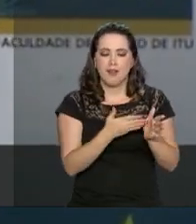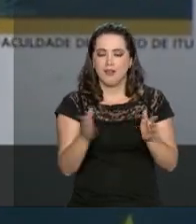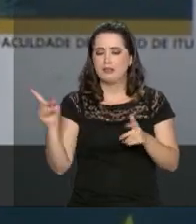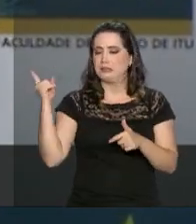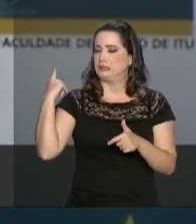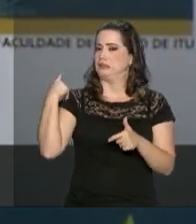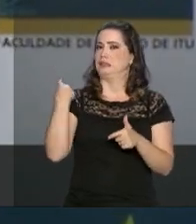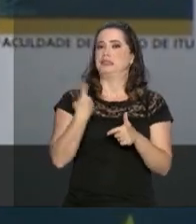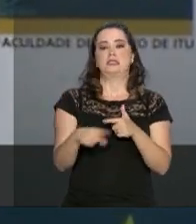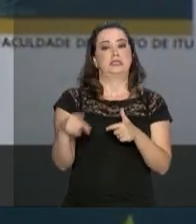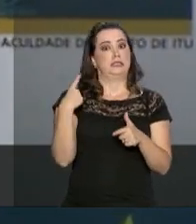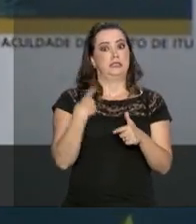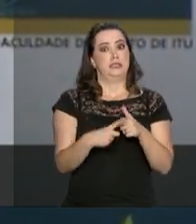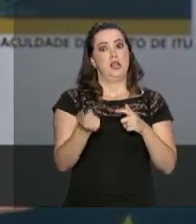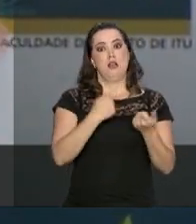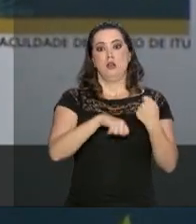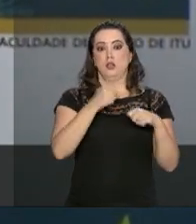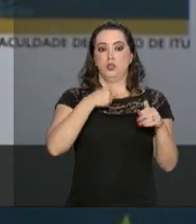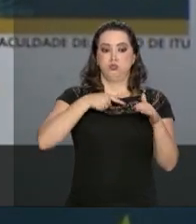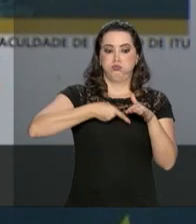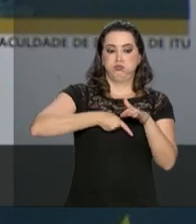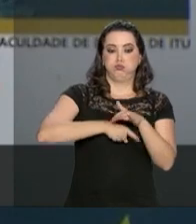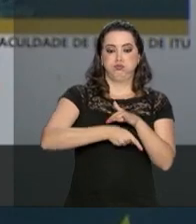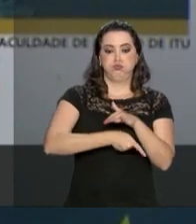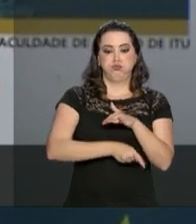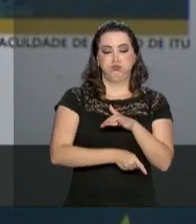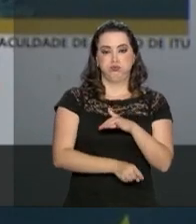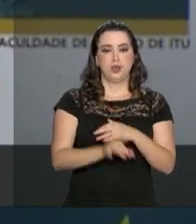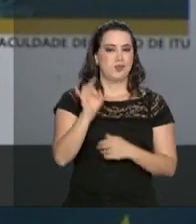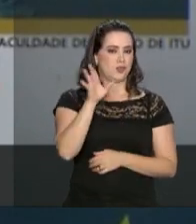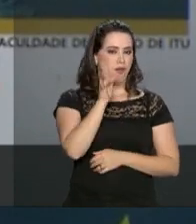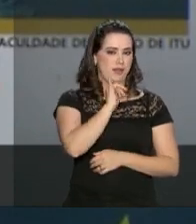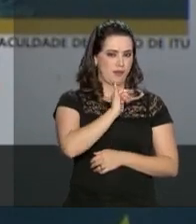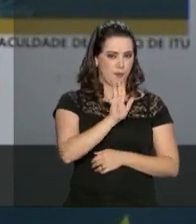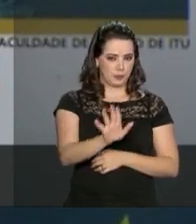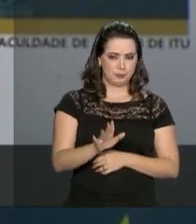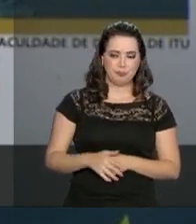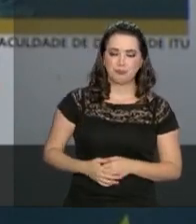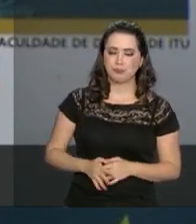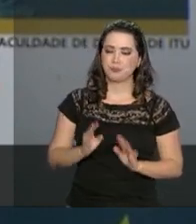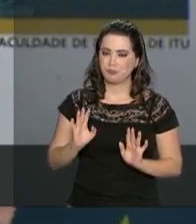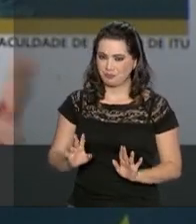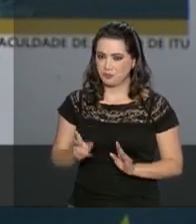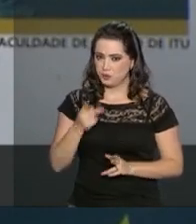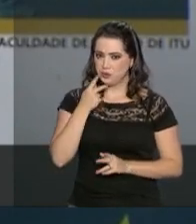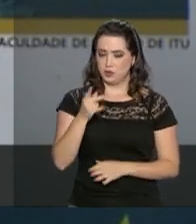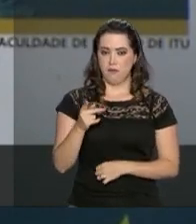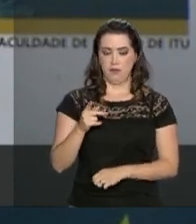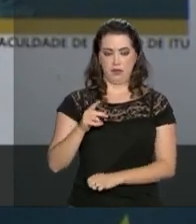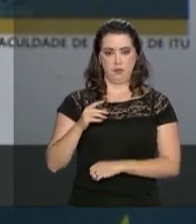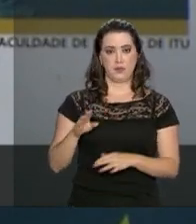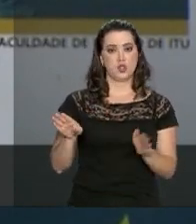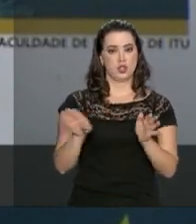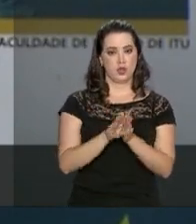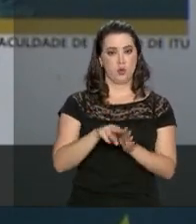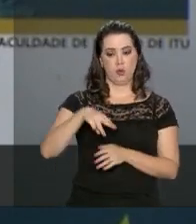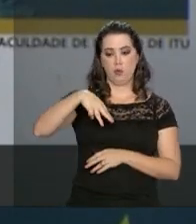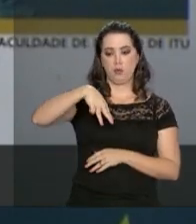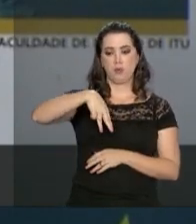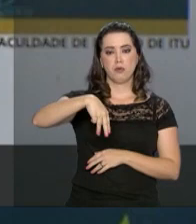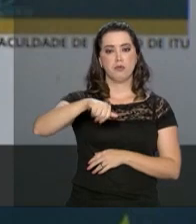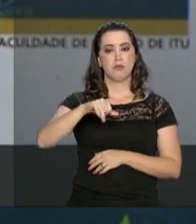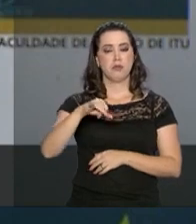crise econômica profunda. Só para dar um exemplo, eu quero dizer que, quando chegou no mês de maio de